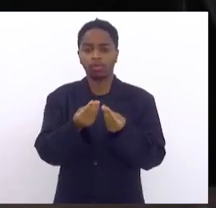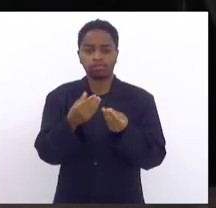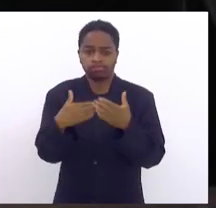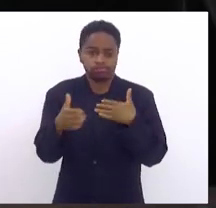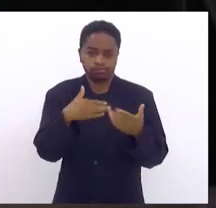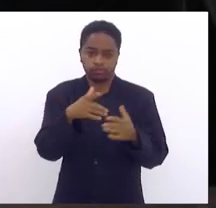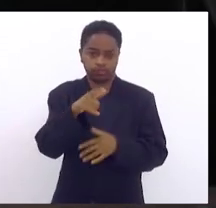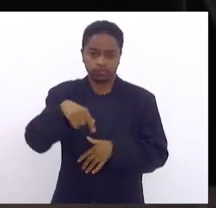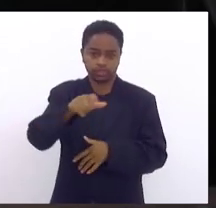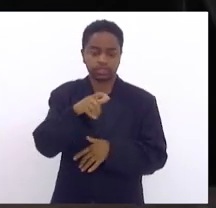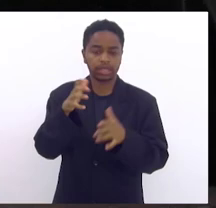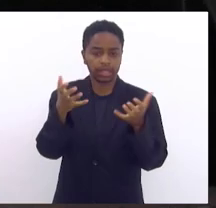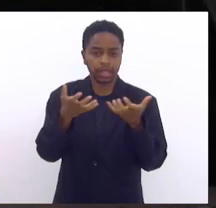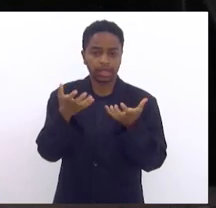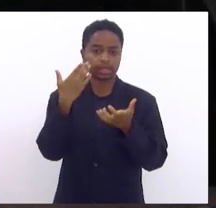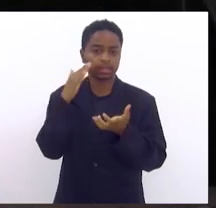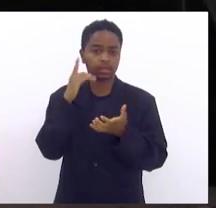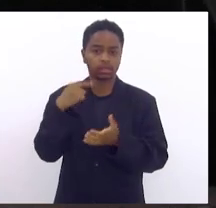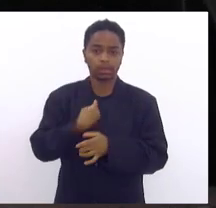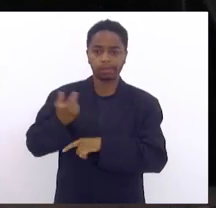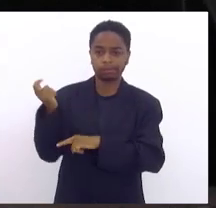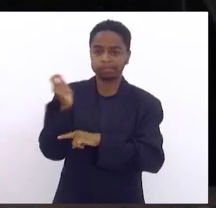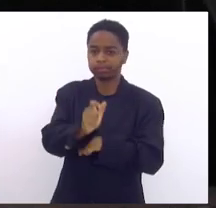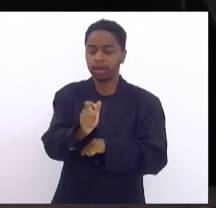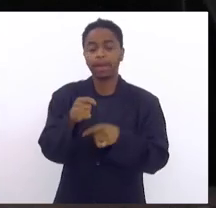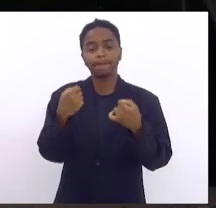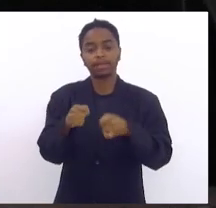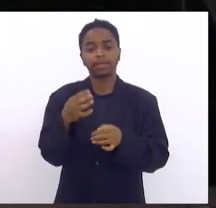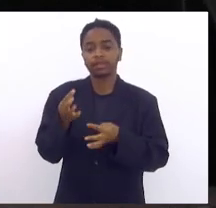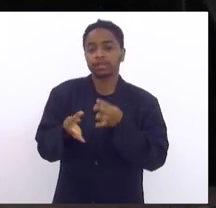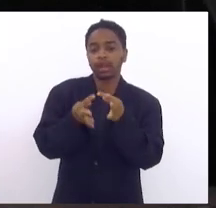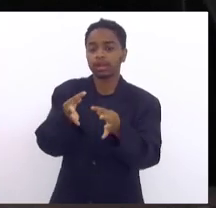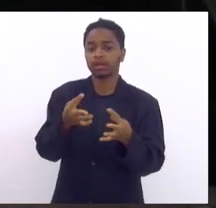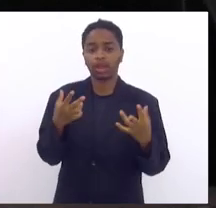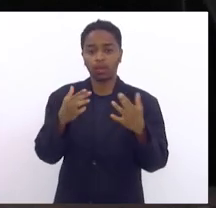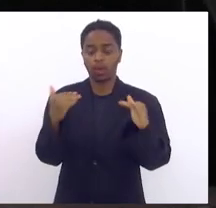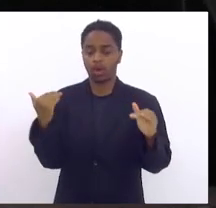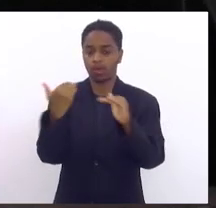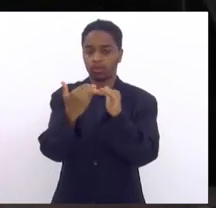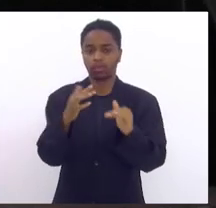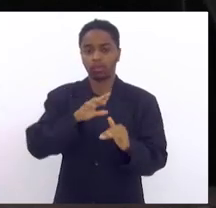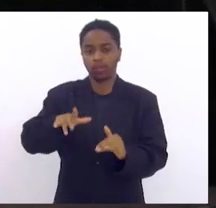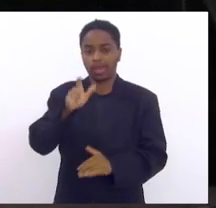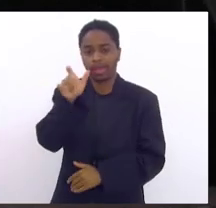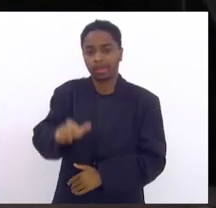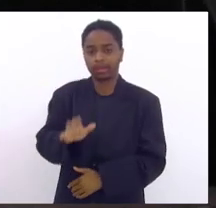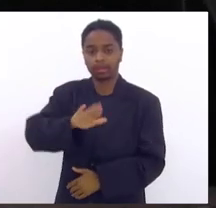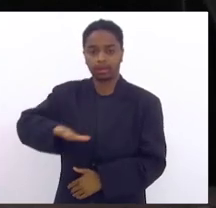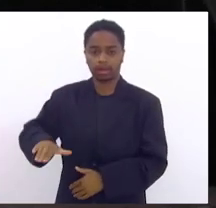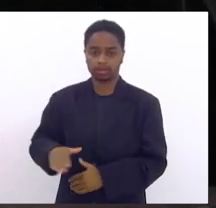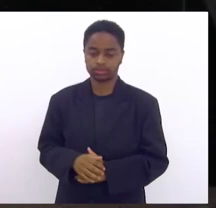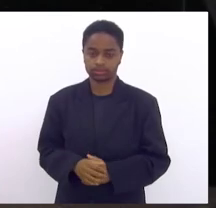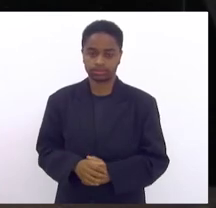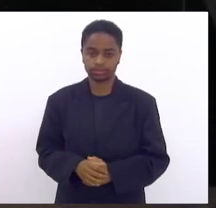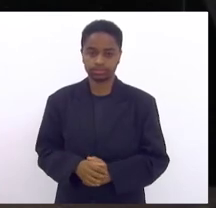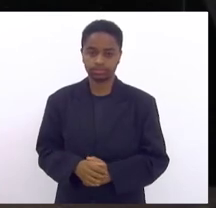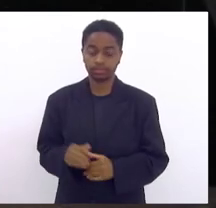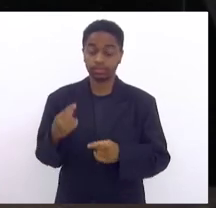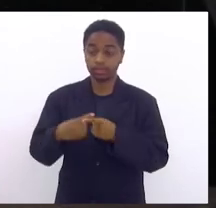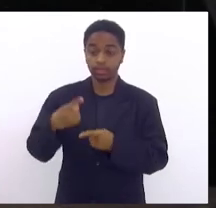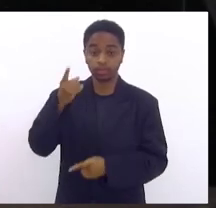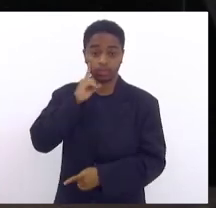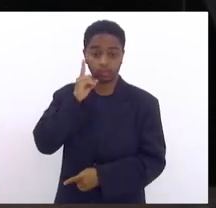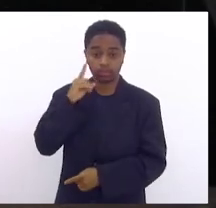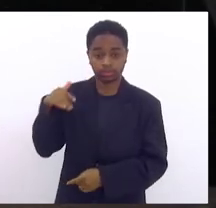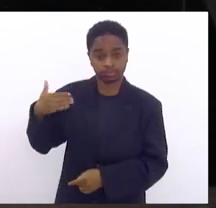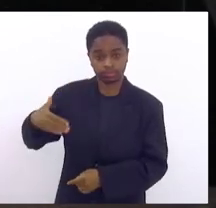entender que a gente ataca verbalmente, tem que ser tratado como tal e não como criança. A cada dia que passa,